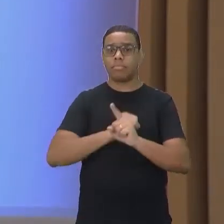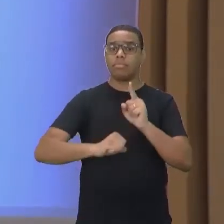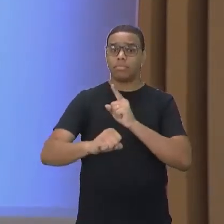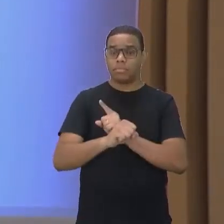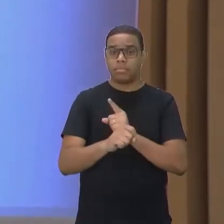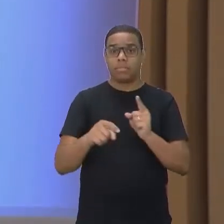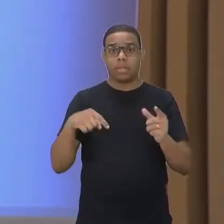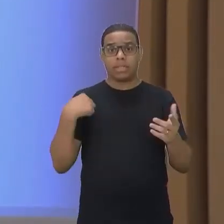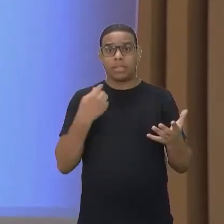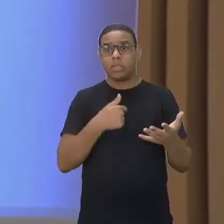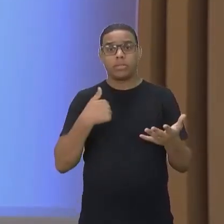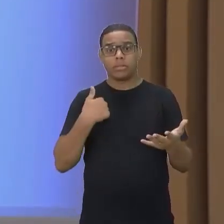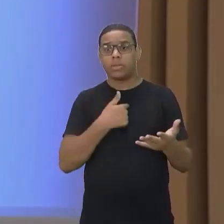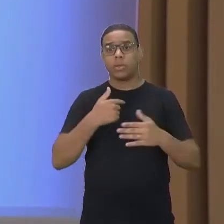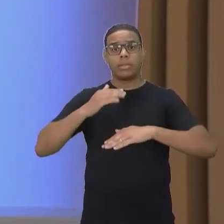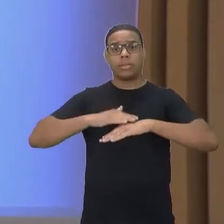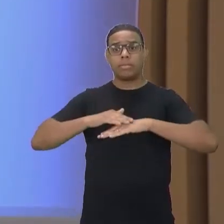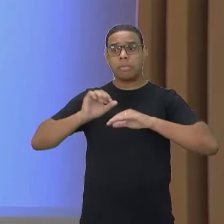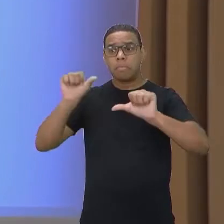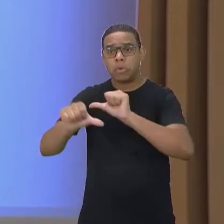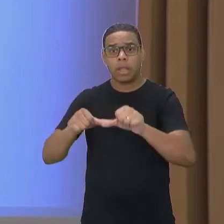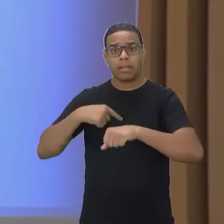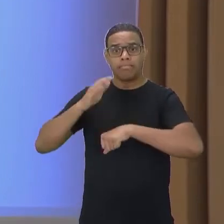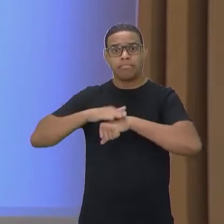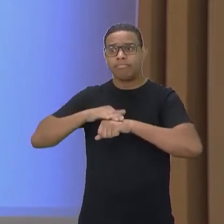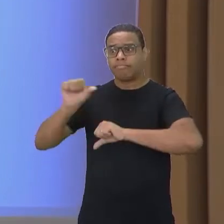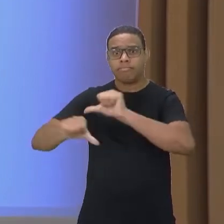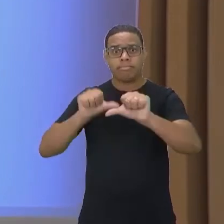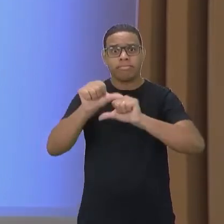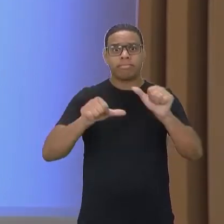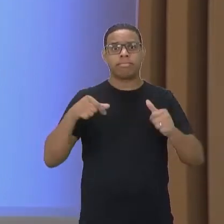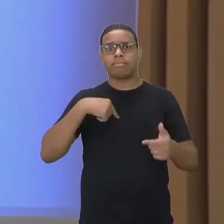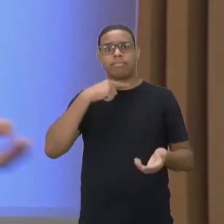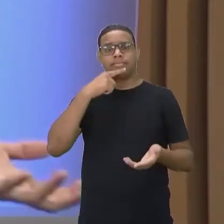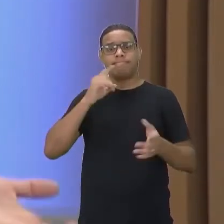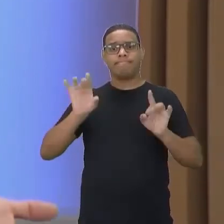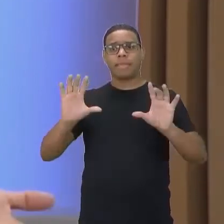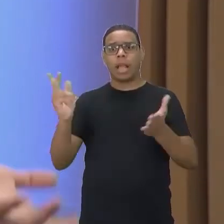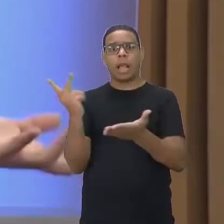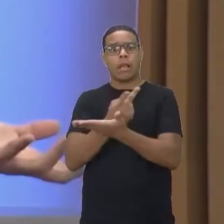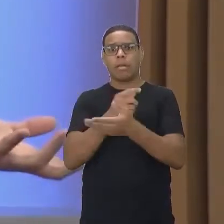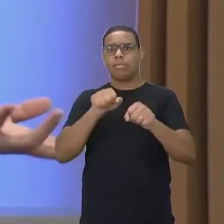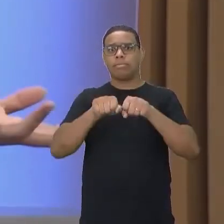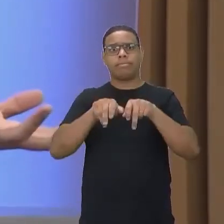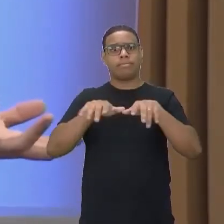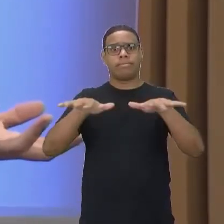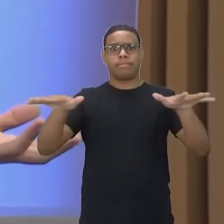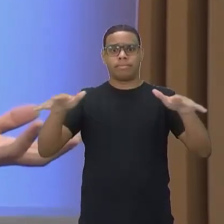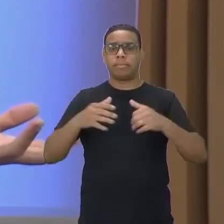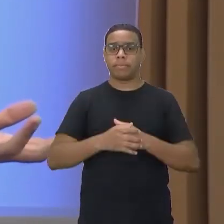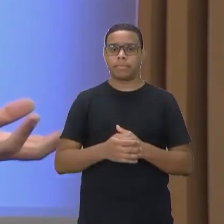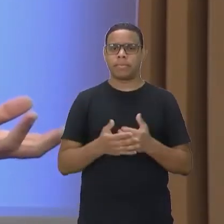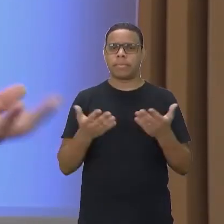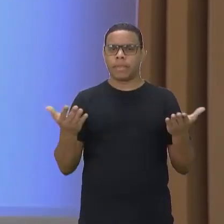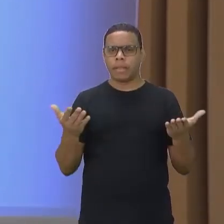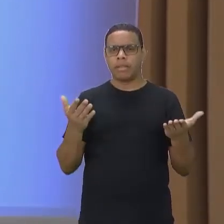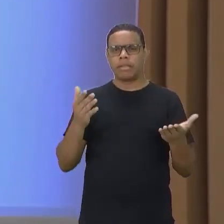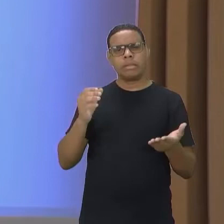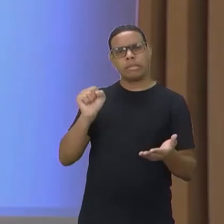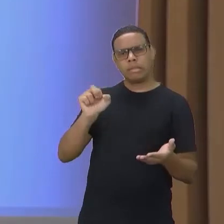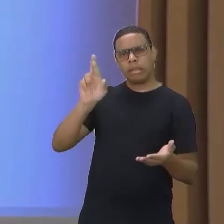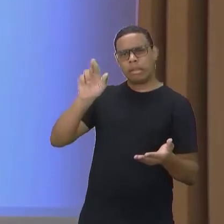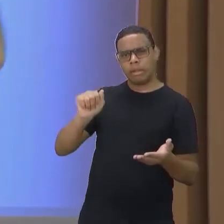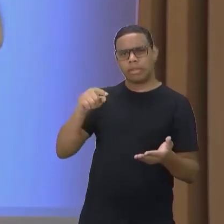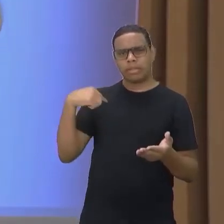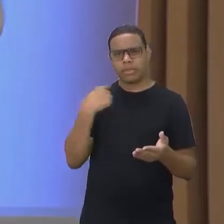das nossas forças, das nossas capacidades de intervenção, né? Mas será que a gente precisa